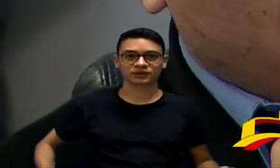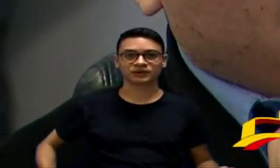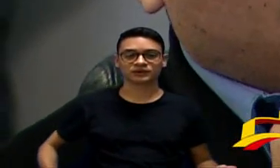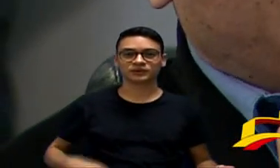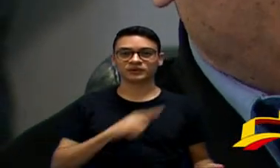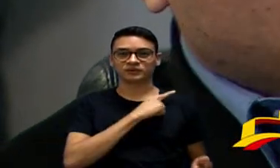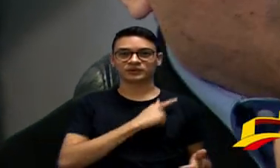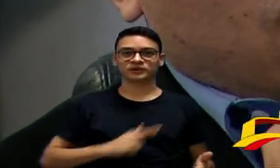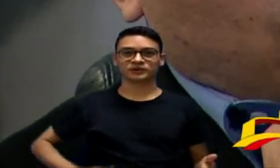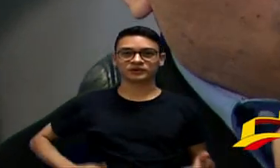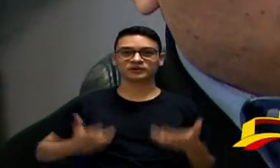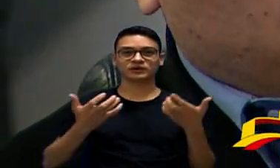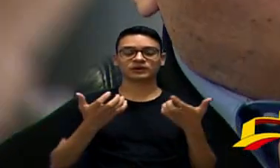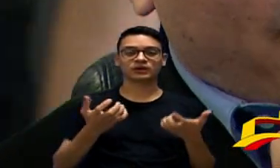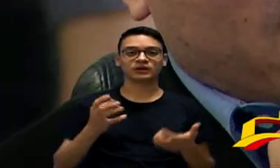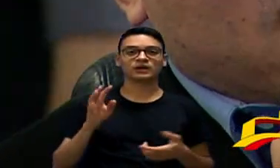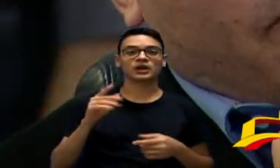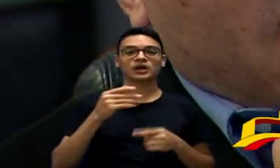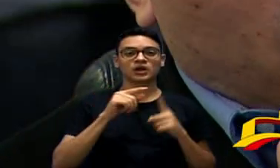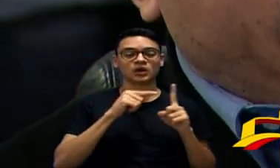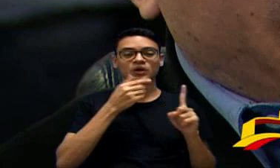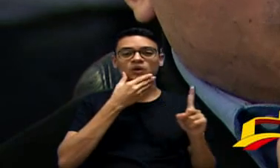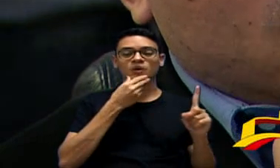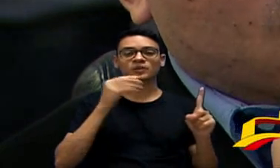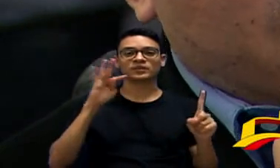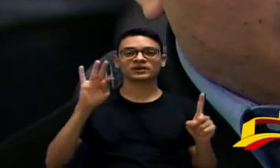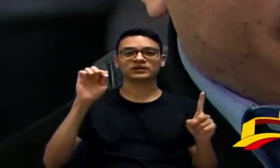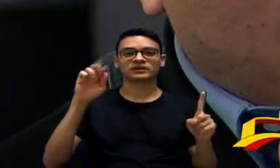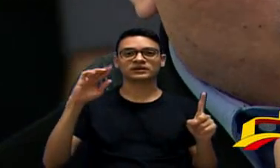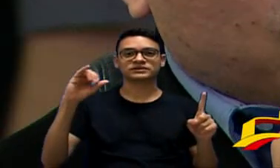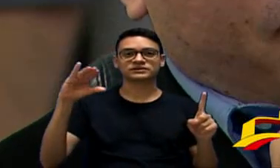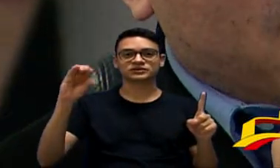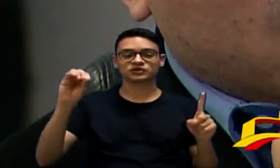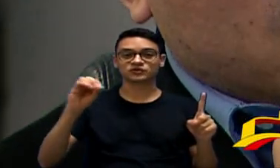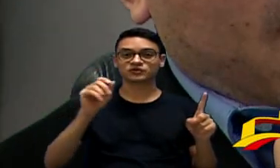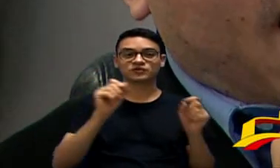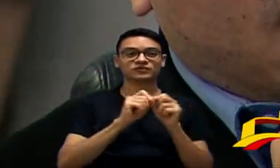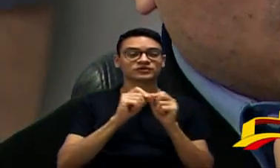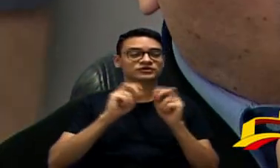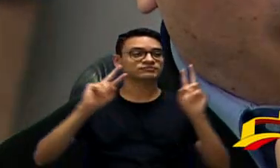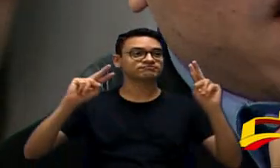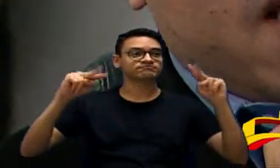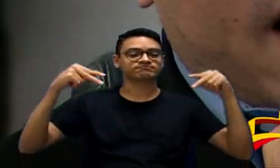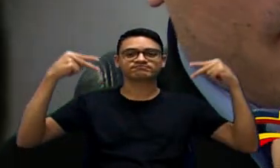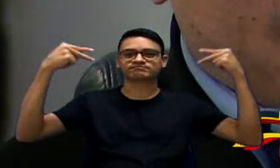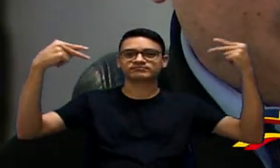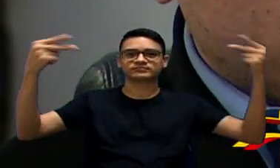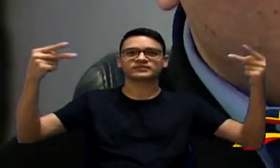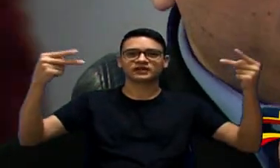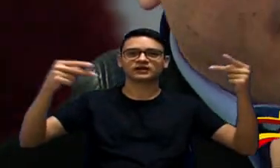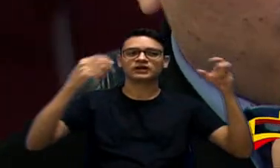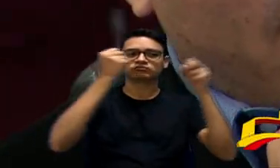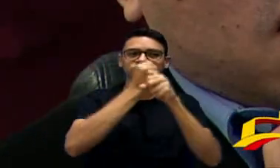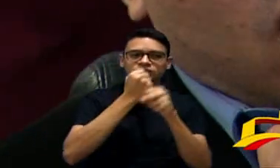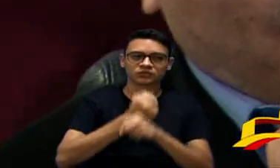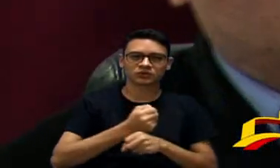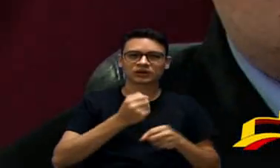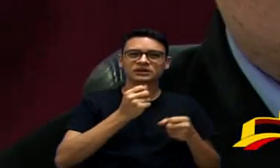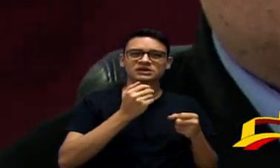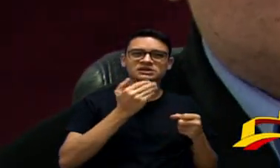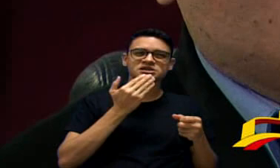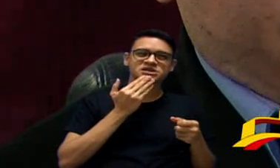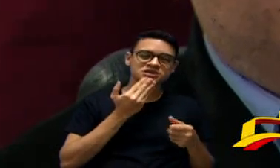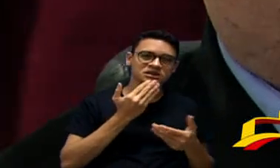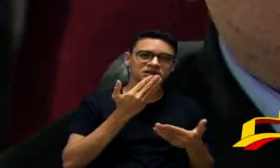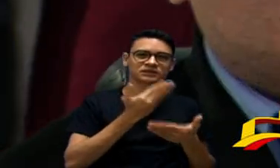Tarcísio está fazendo o que o PSDB não fez. Fez estradas, obras inacabadas e vai mudar São Paulo,